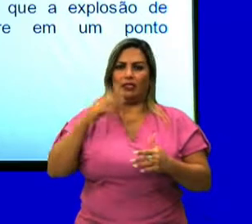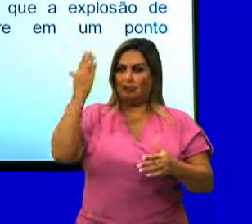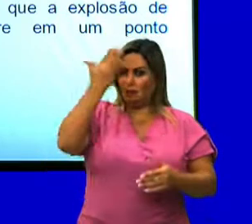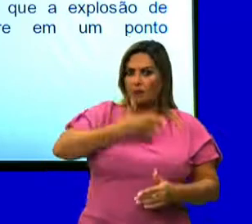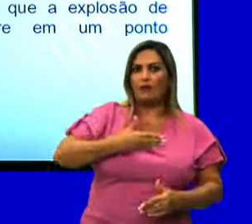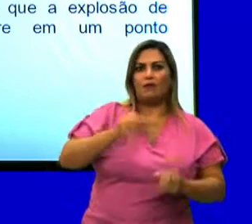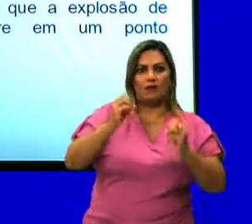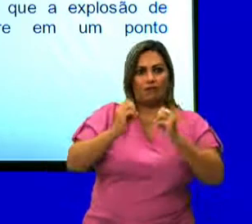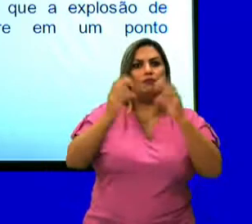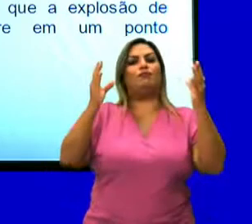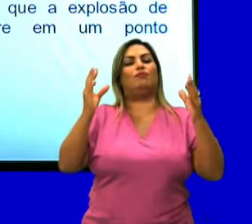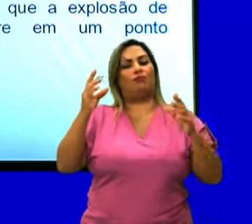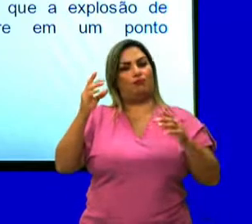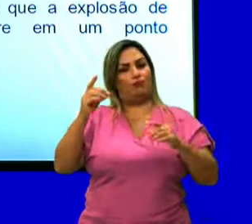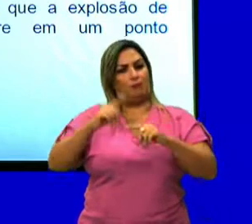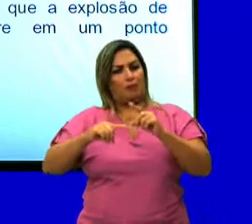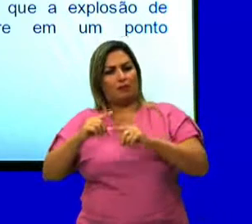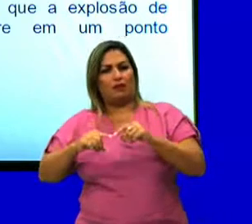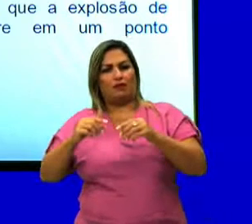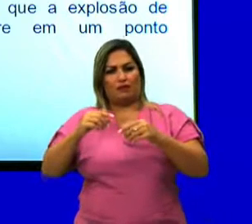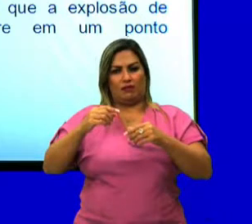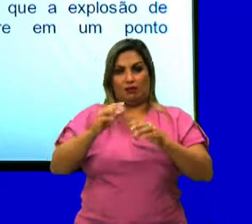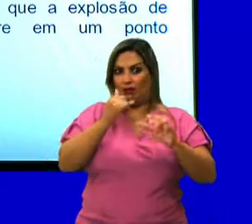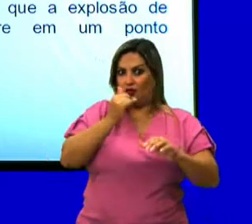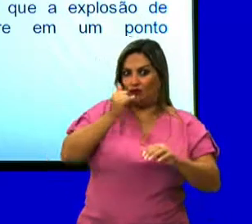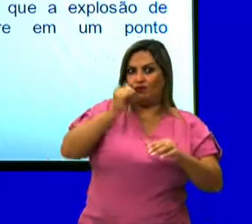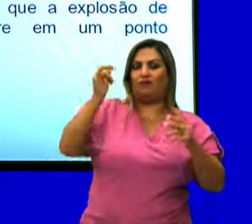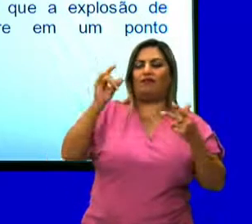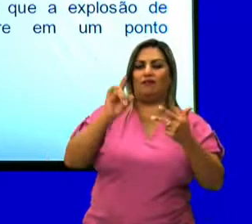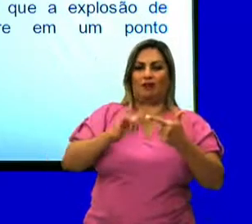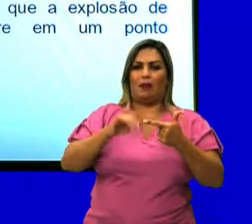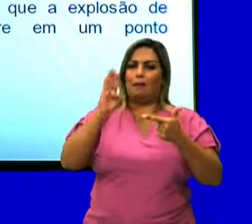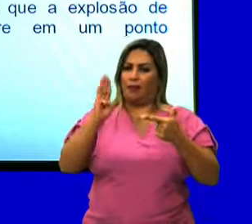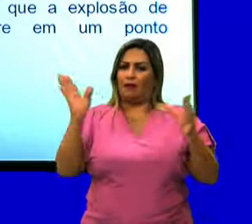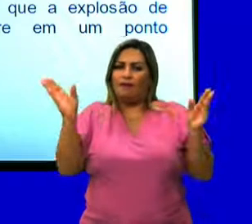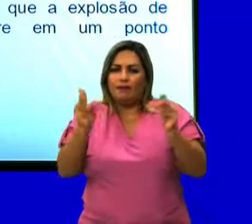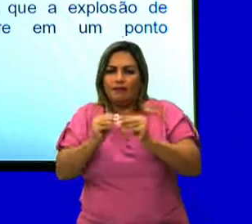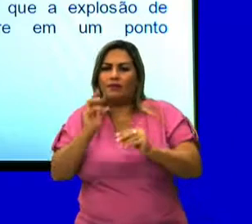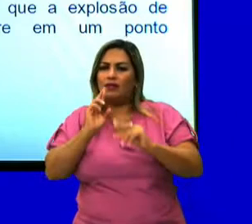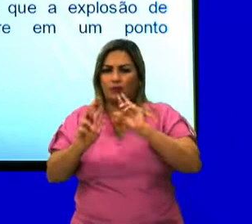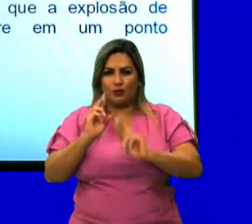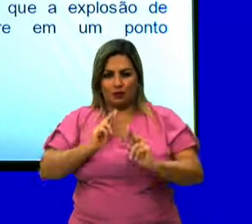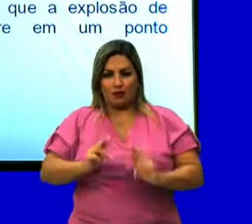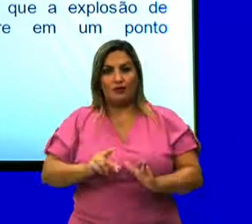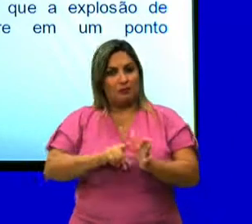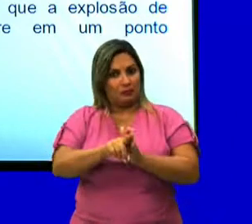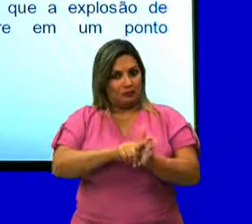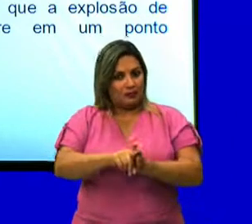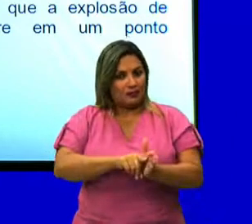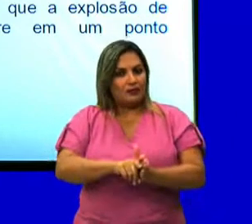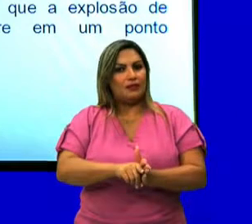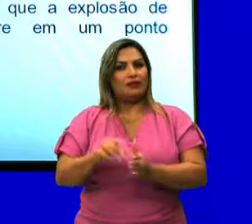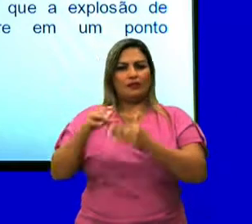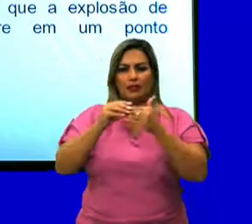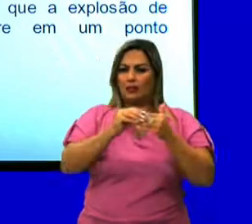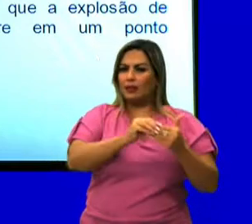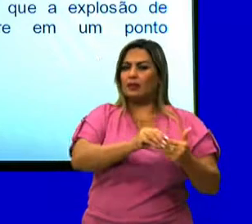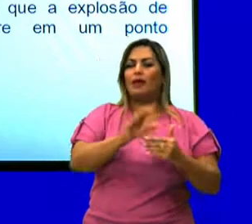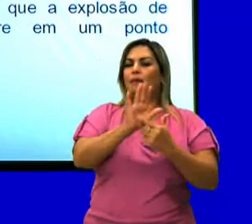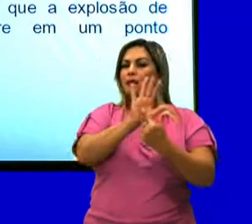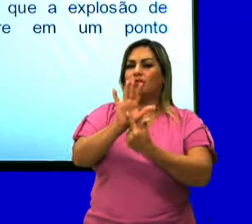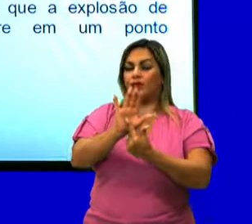comprova a explosão da matéria e energia. Letra B, resumir os resultados de uma pesquisa que trouxe